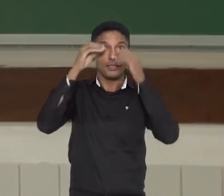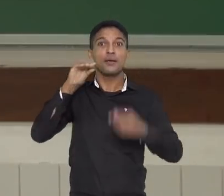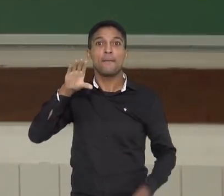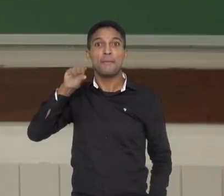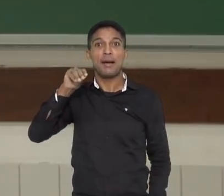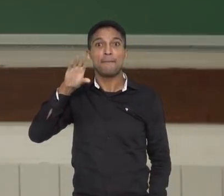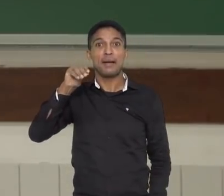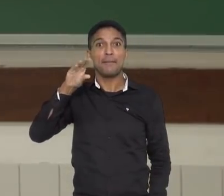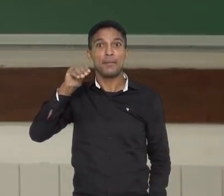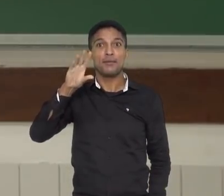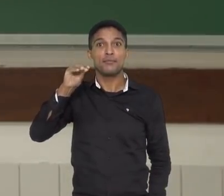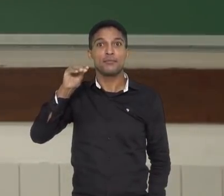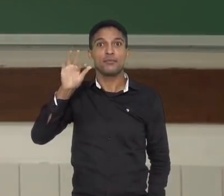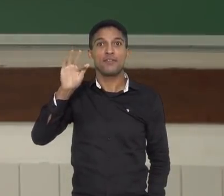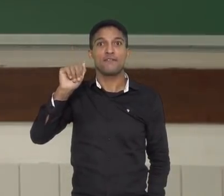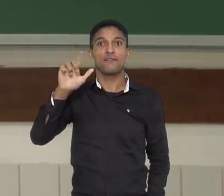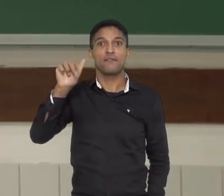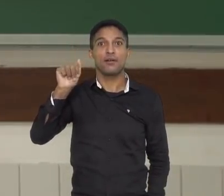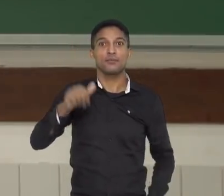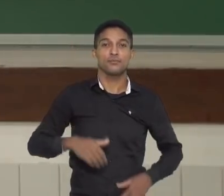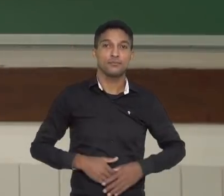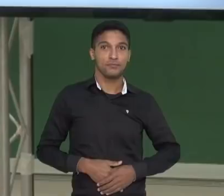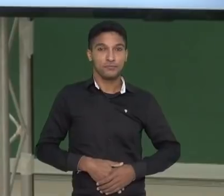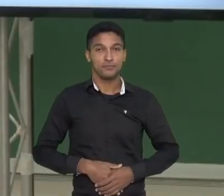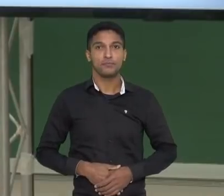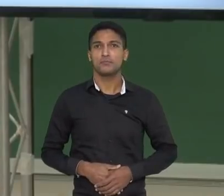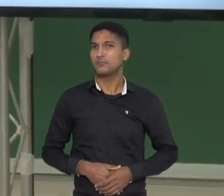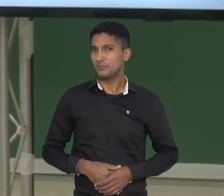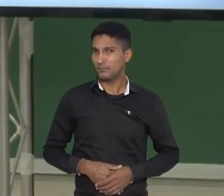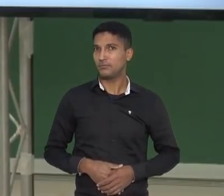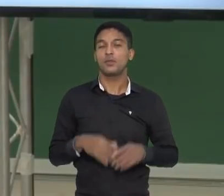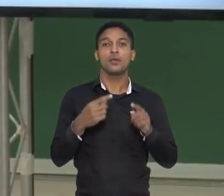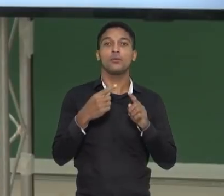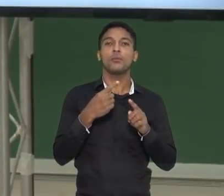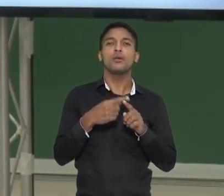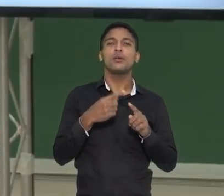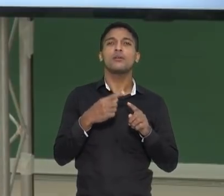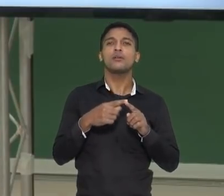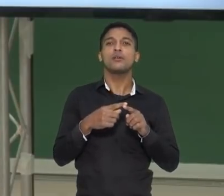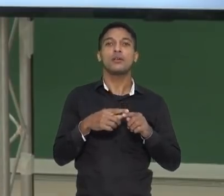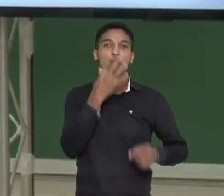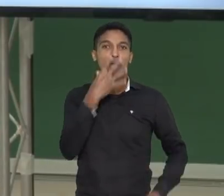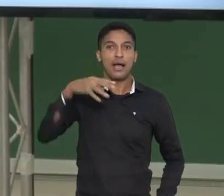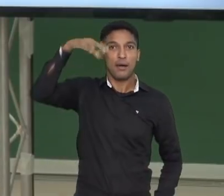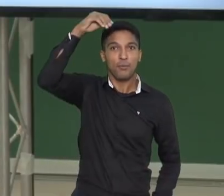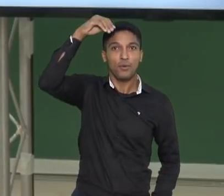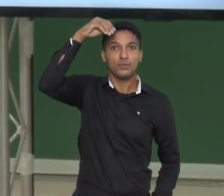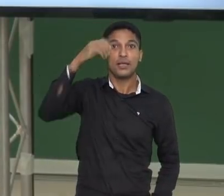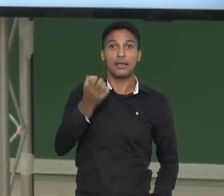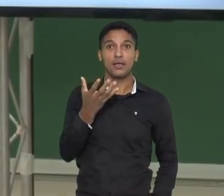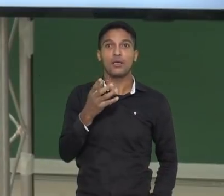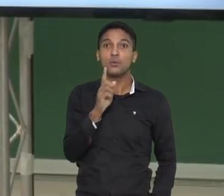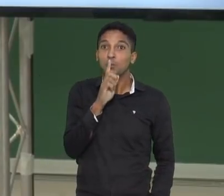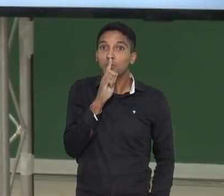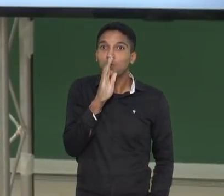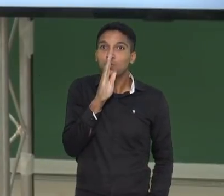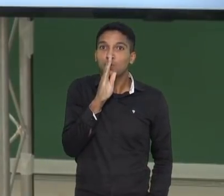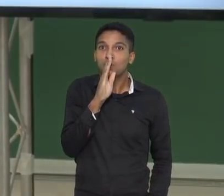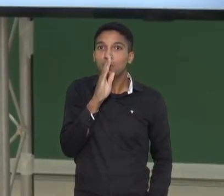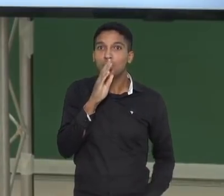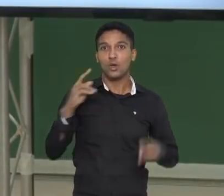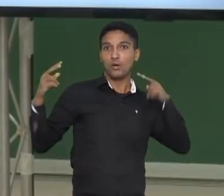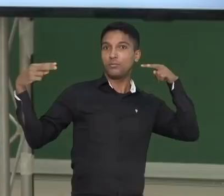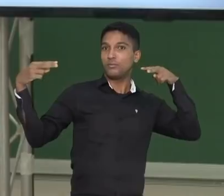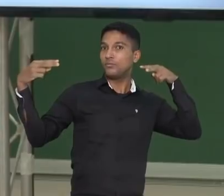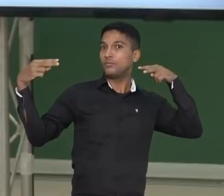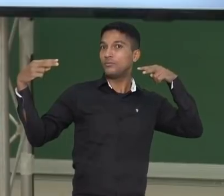Então, por que será aqui que a raposa valoriza o silêncio nos primeiros encontros e justifica isso afirmando a